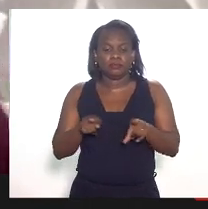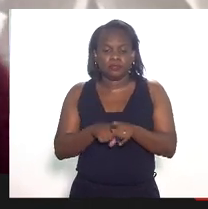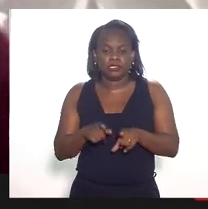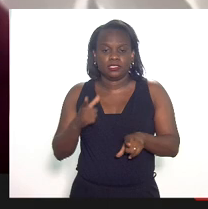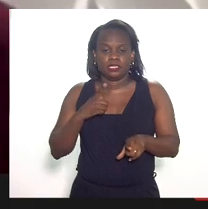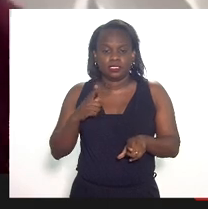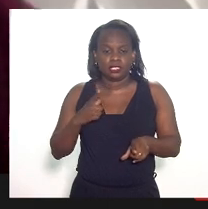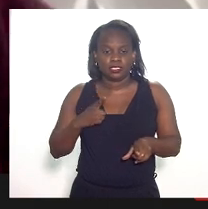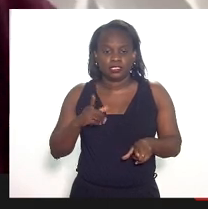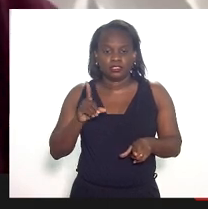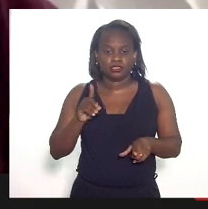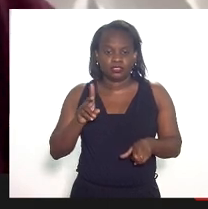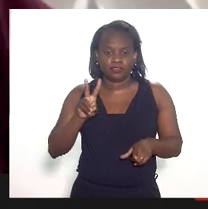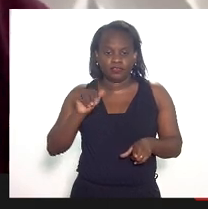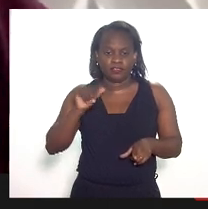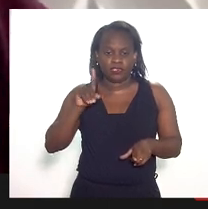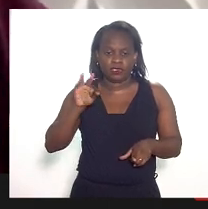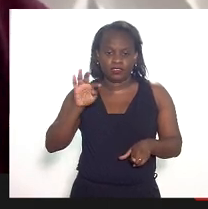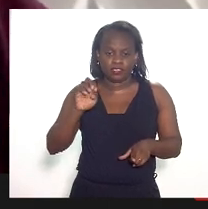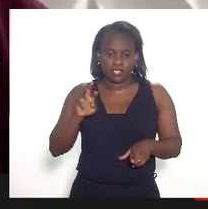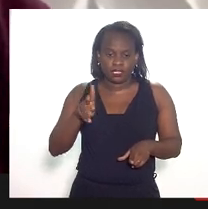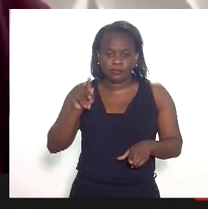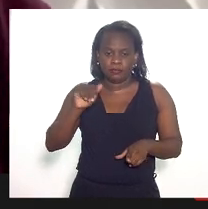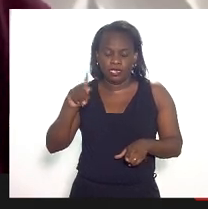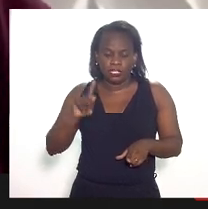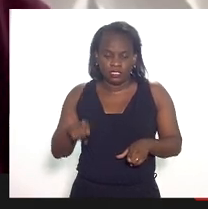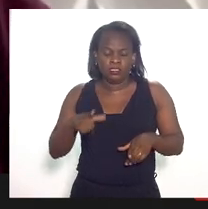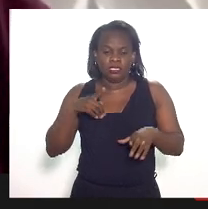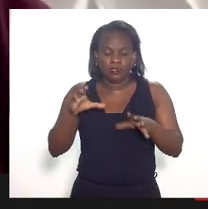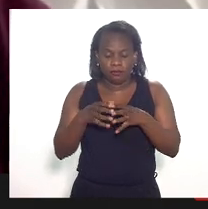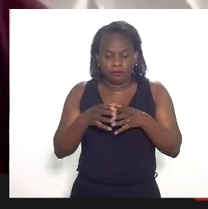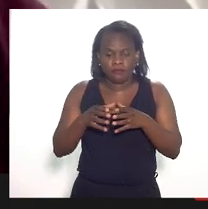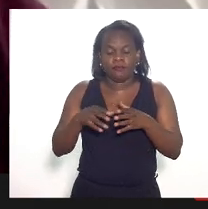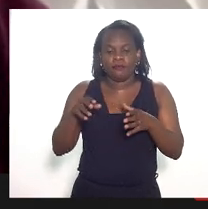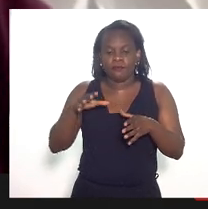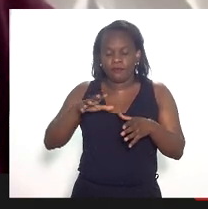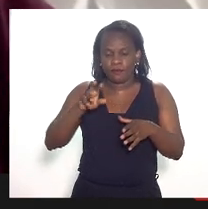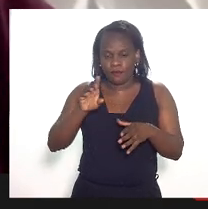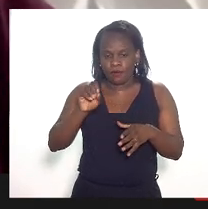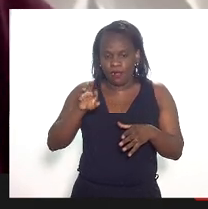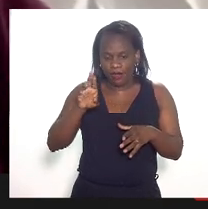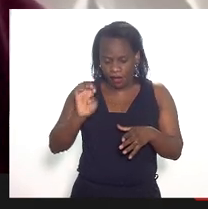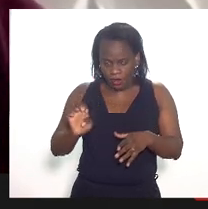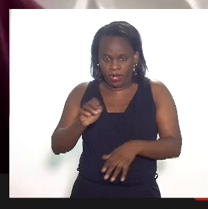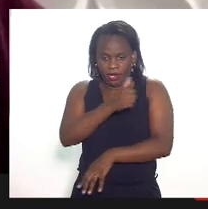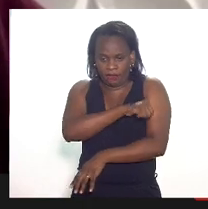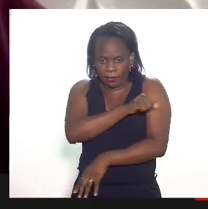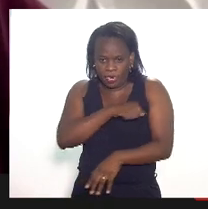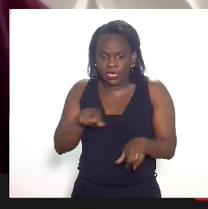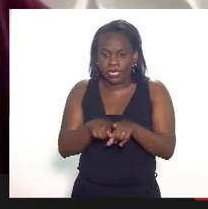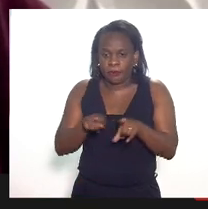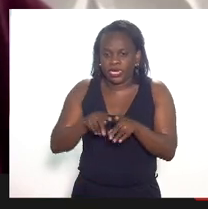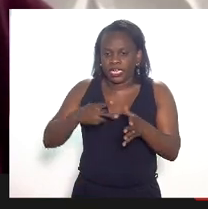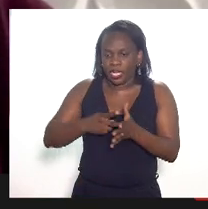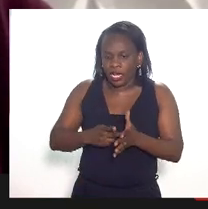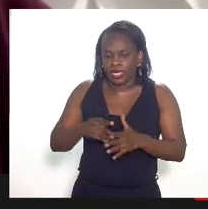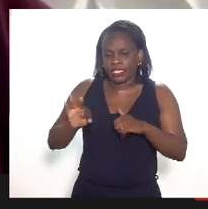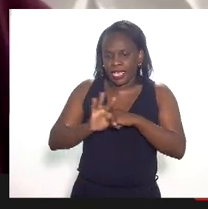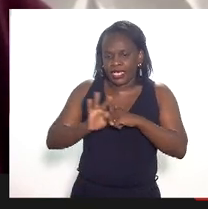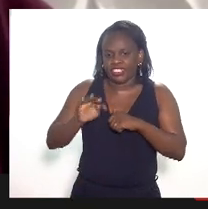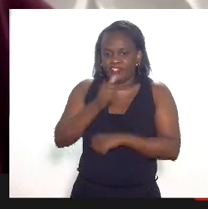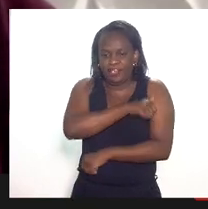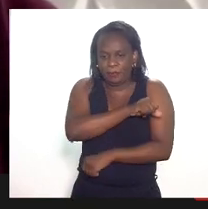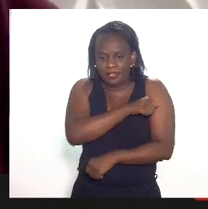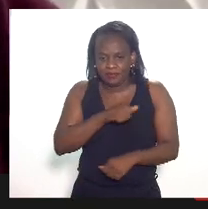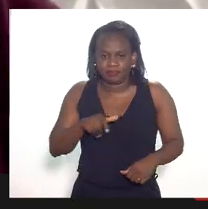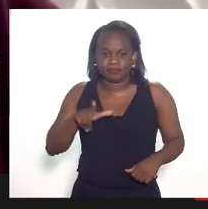né, Dr. Walter Palles, vejo o Conselho Regional de Enfermagem, doutora Lira Berg, o Sindicato dos Técnicos de